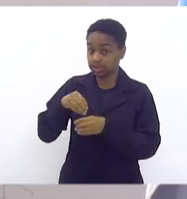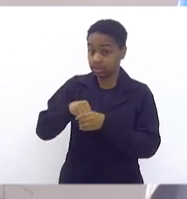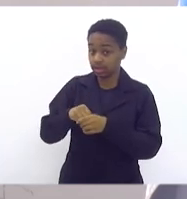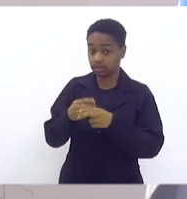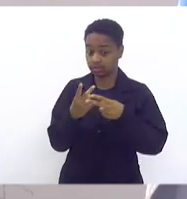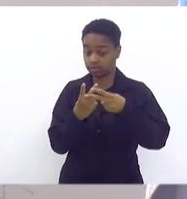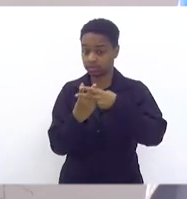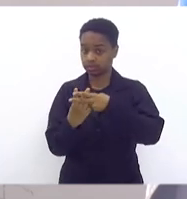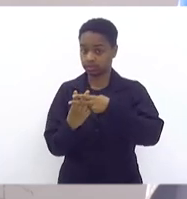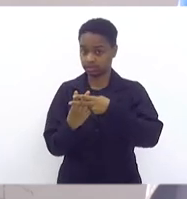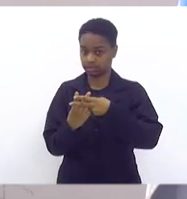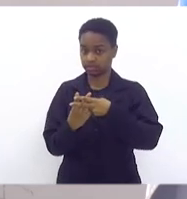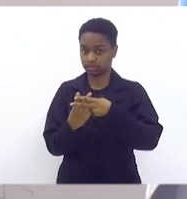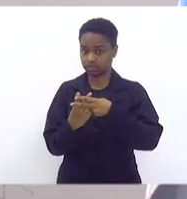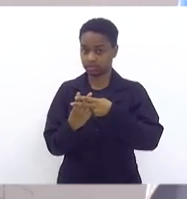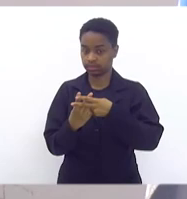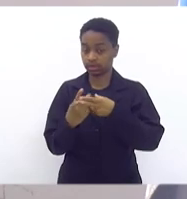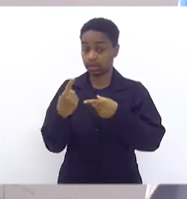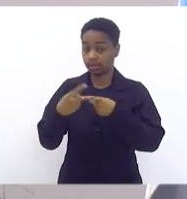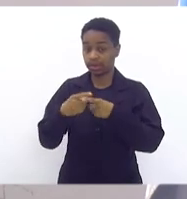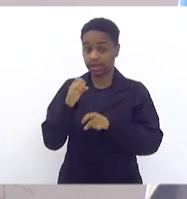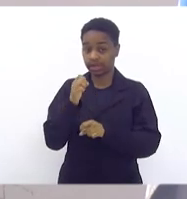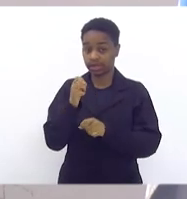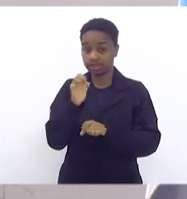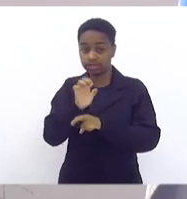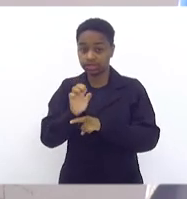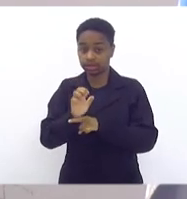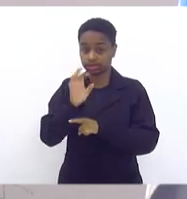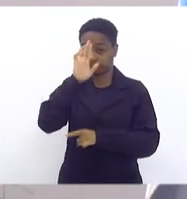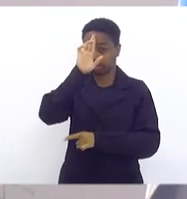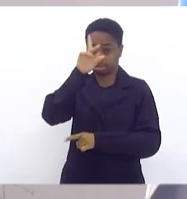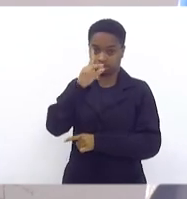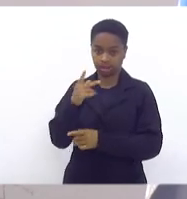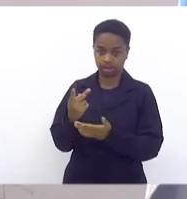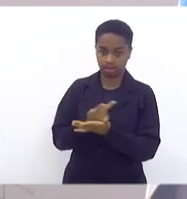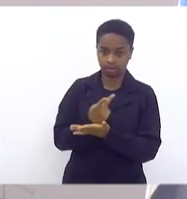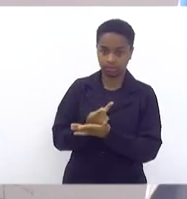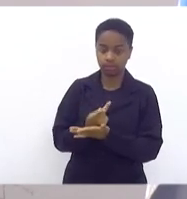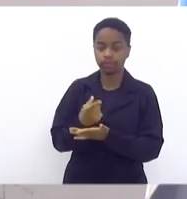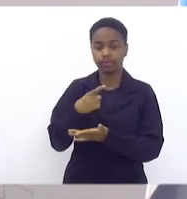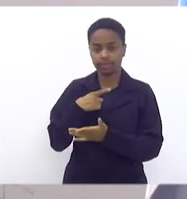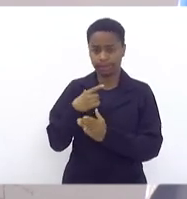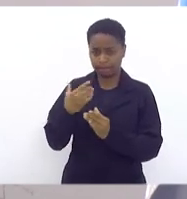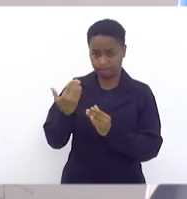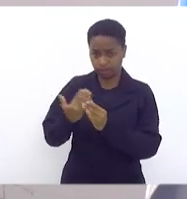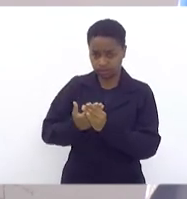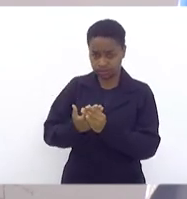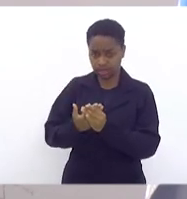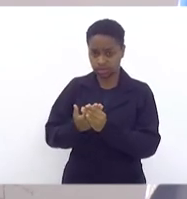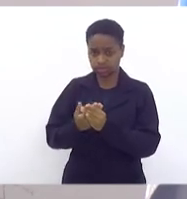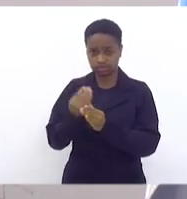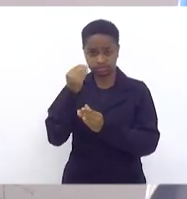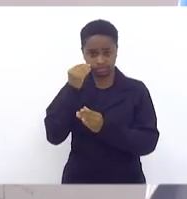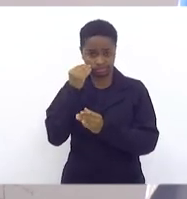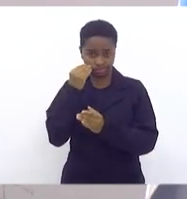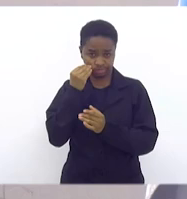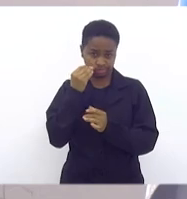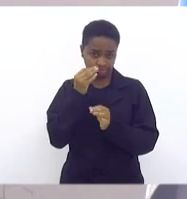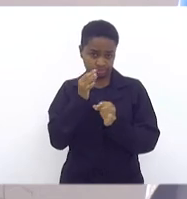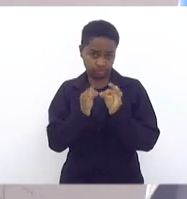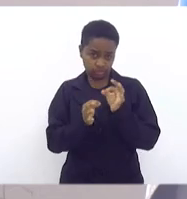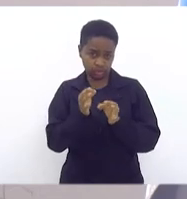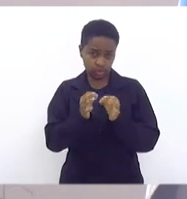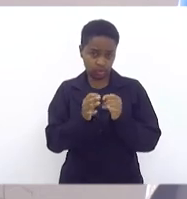cadeia né porque o estado errou há processos de reparação jurídicos que Imagino que